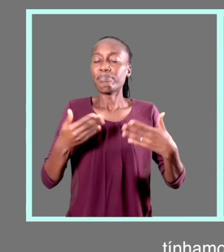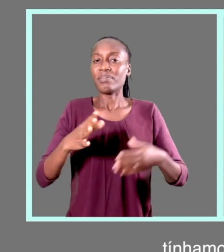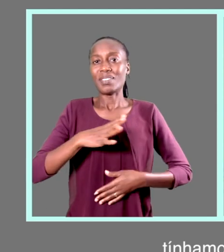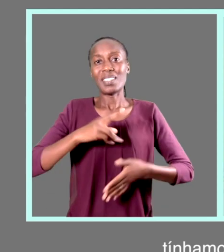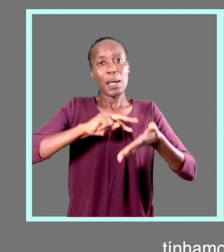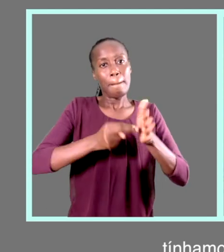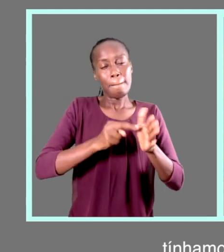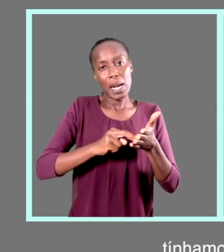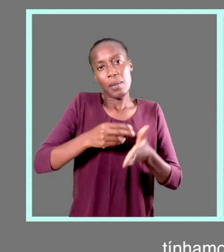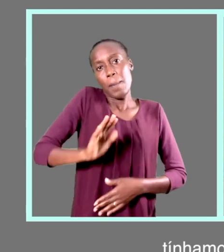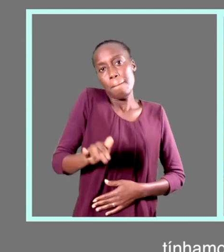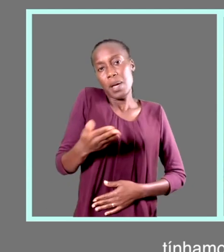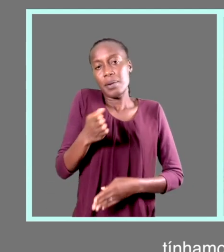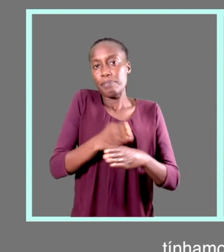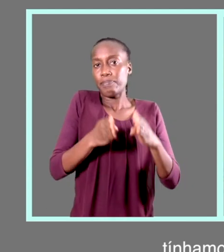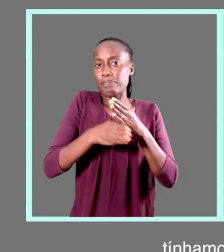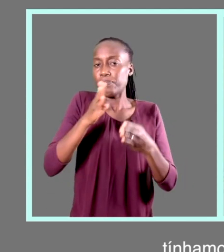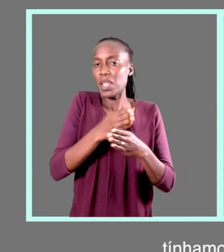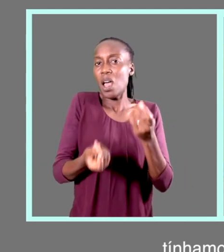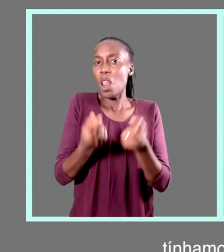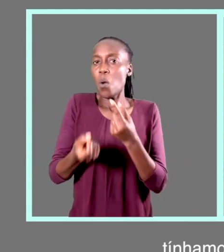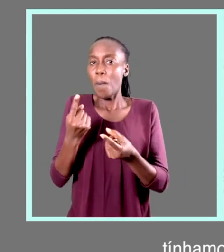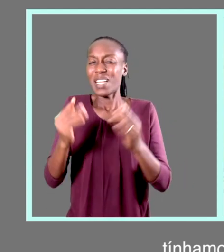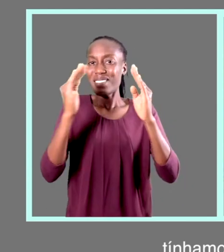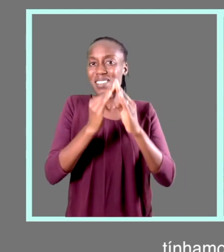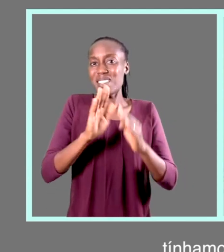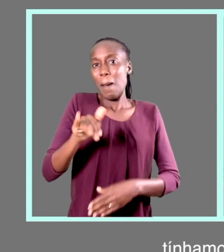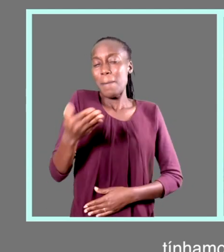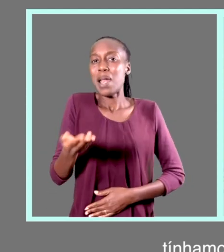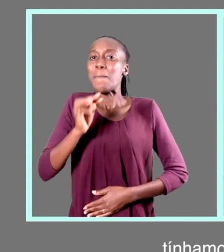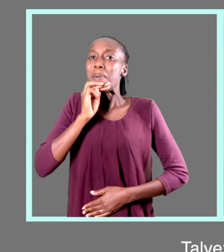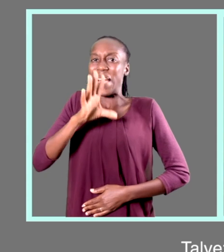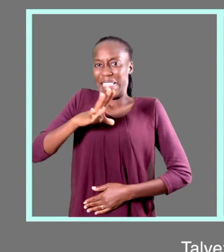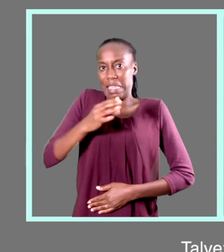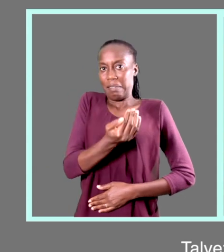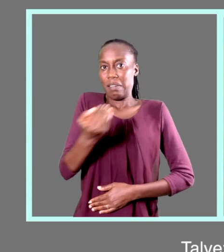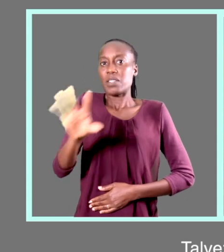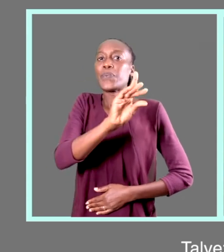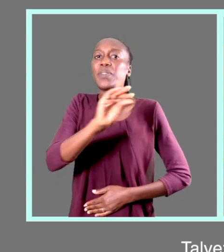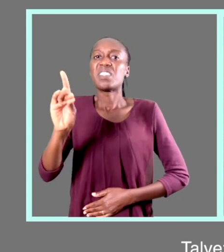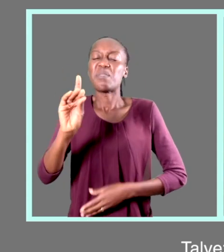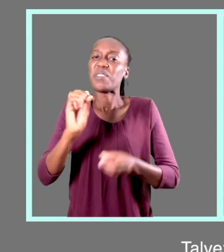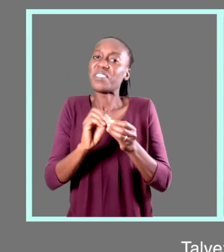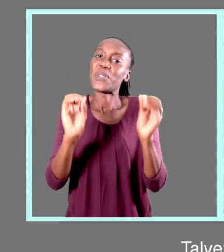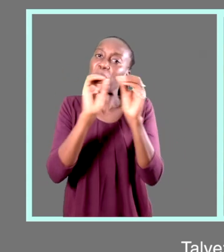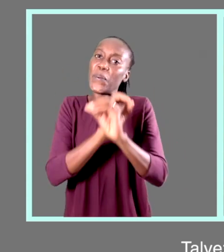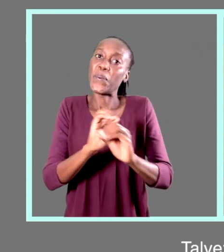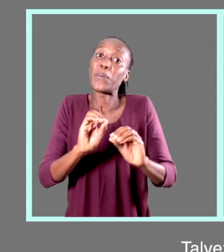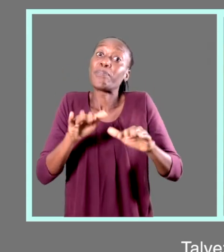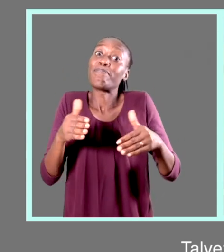tínhamos um planificado para construir algumas casas para as mães de crianças com deficiência, o que não se fez. Talvez, por